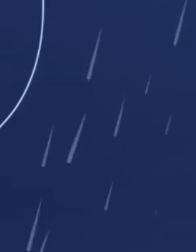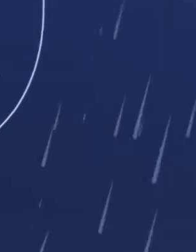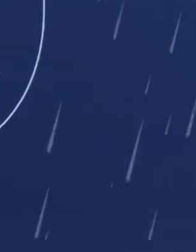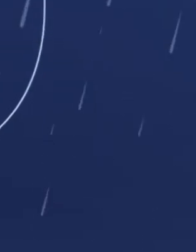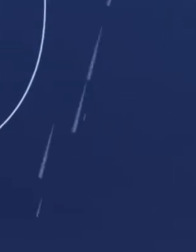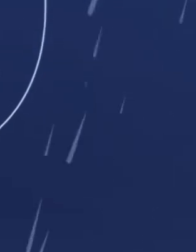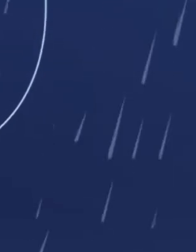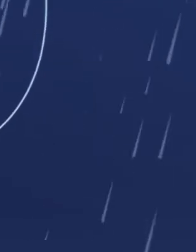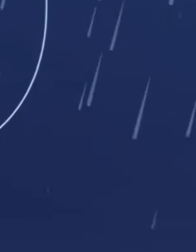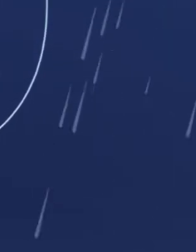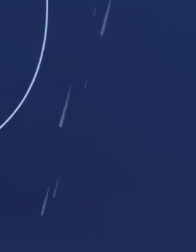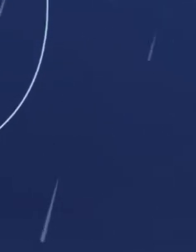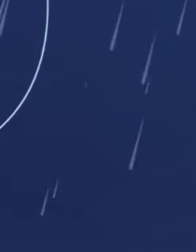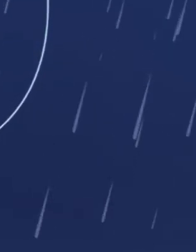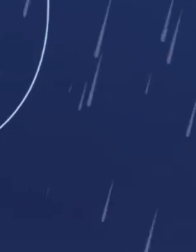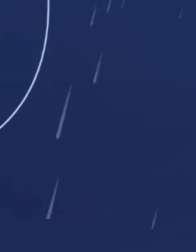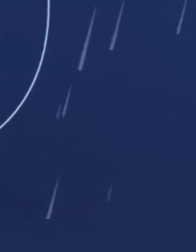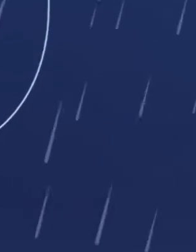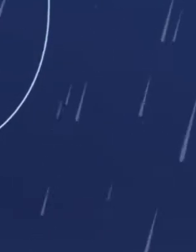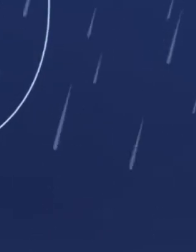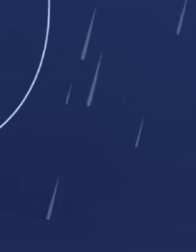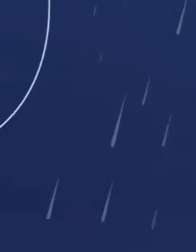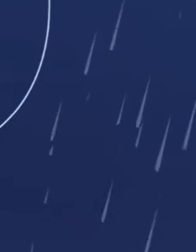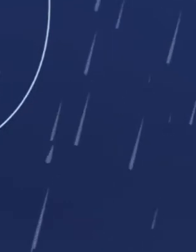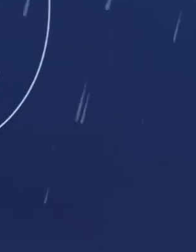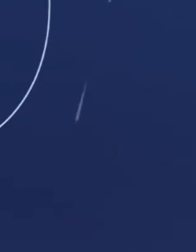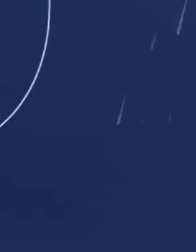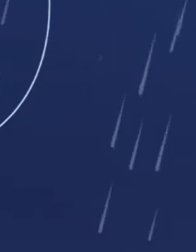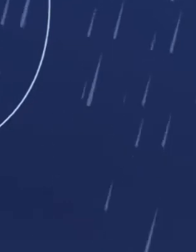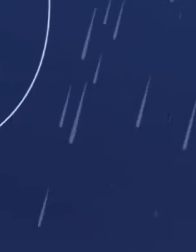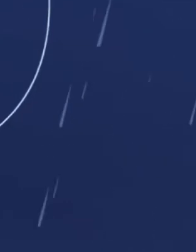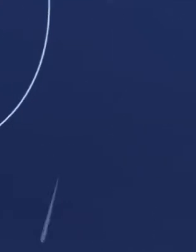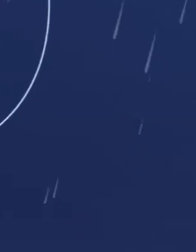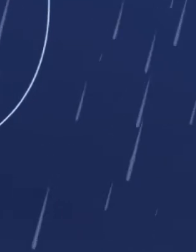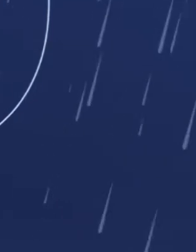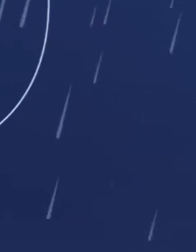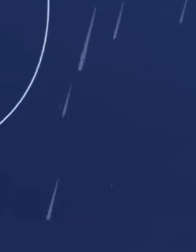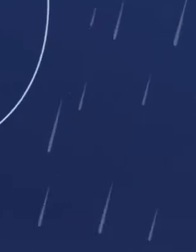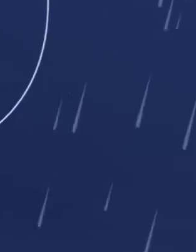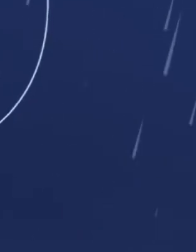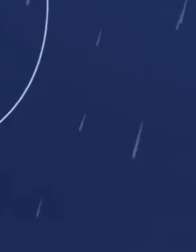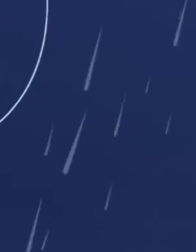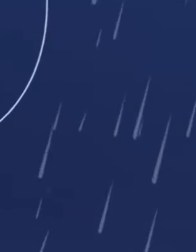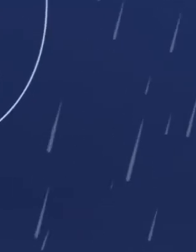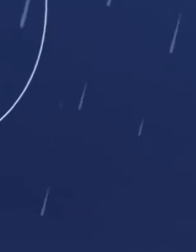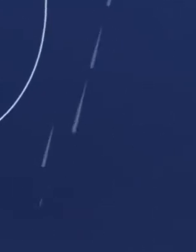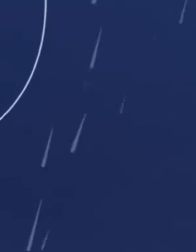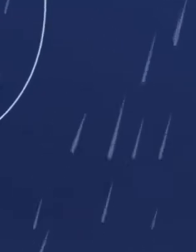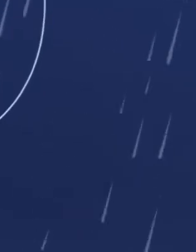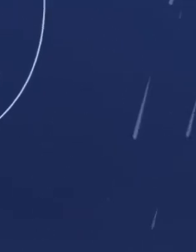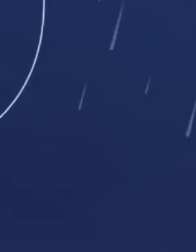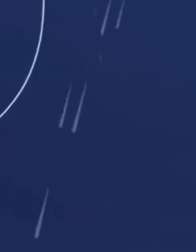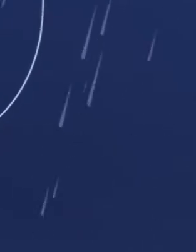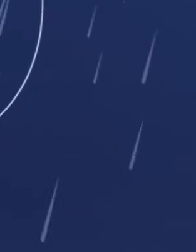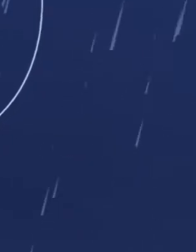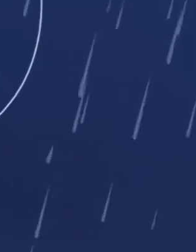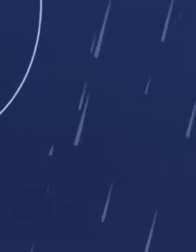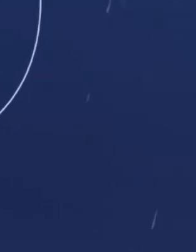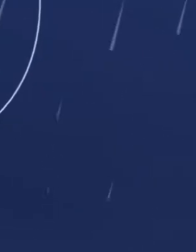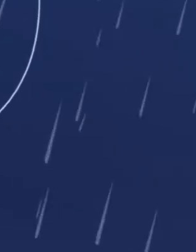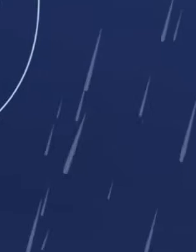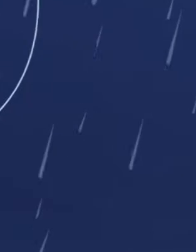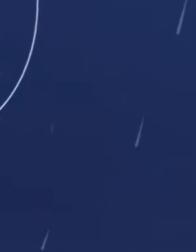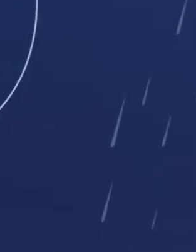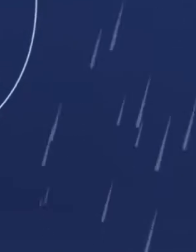Em Uberlândia, mais chuva, e ela pode chegar a qualquer hora, mínima de 19 e máxima de 27 graus. Em